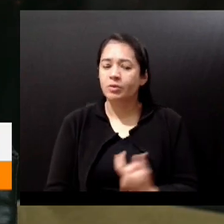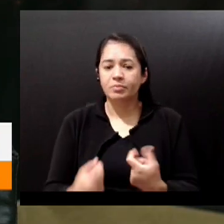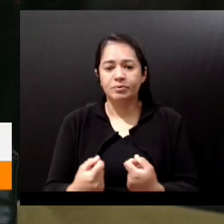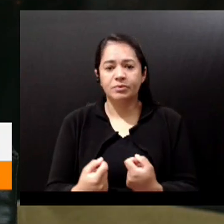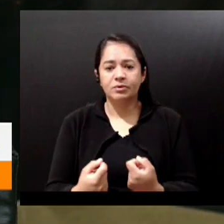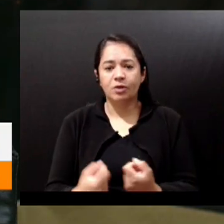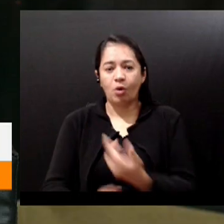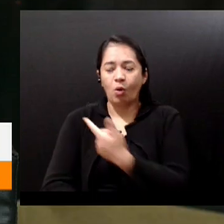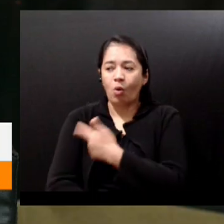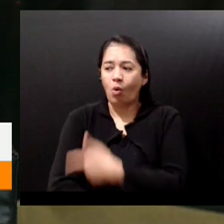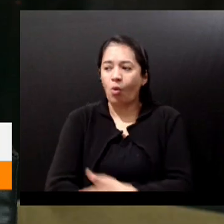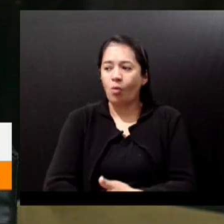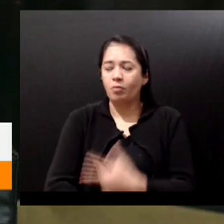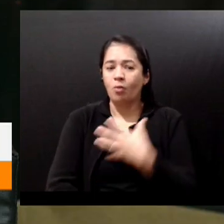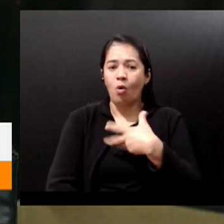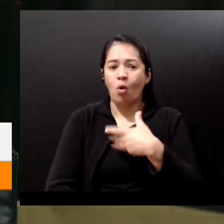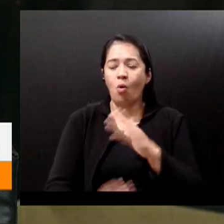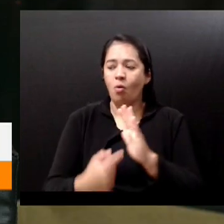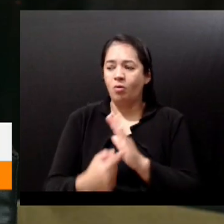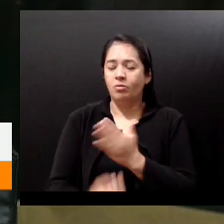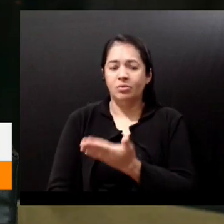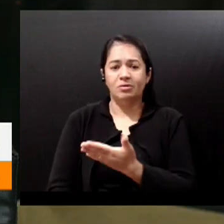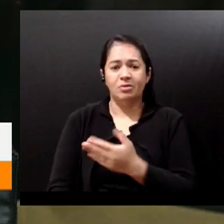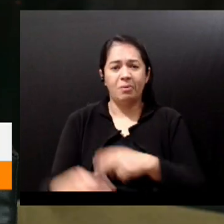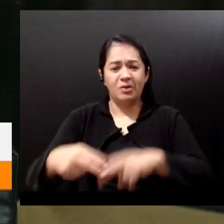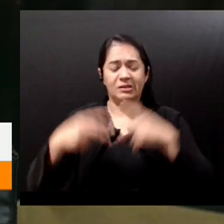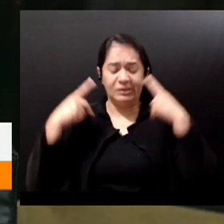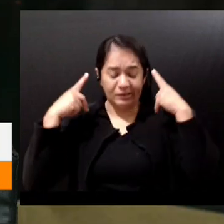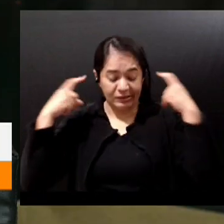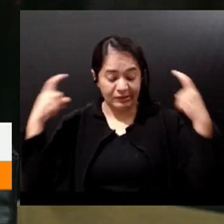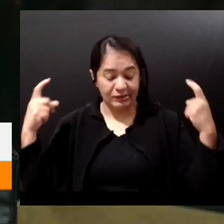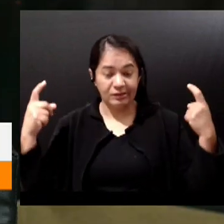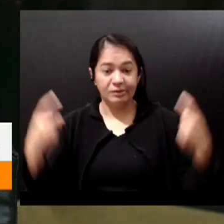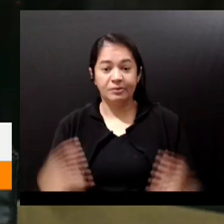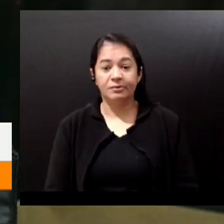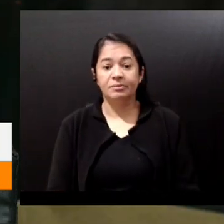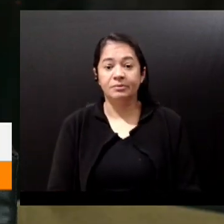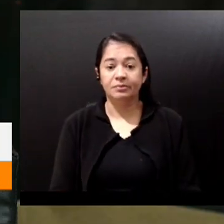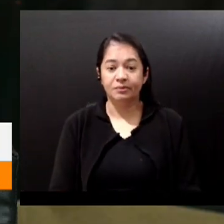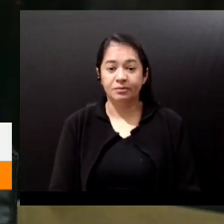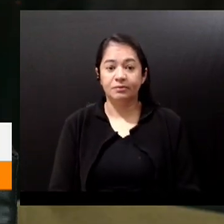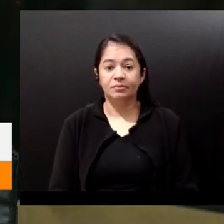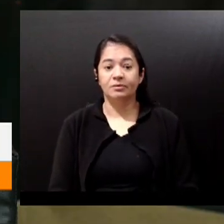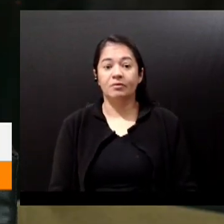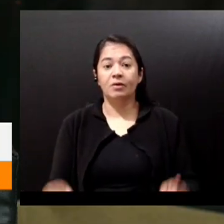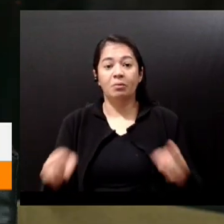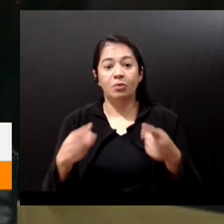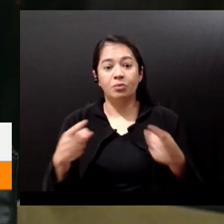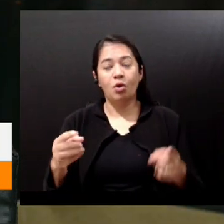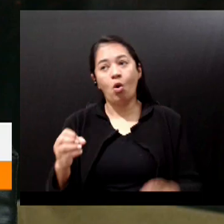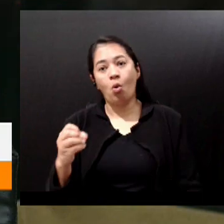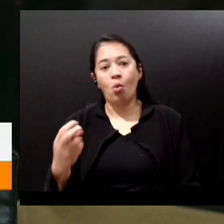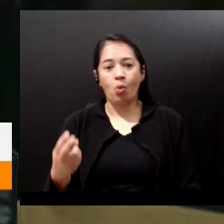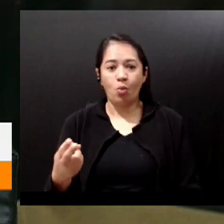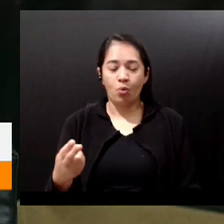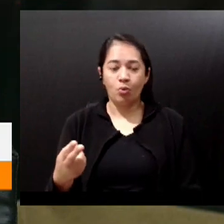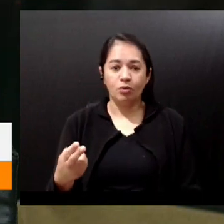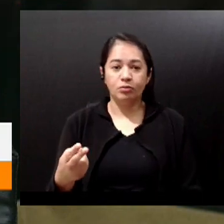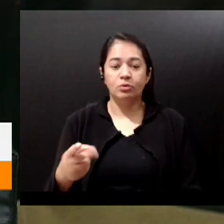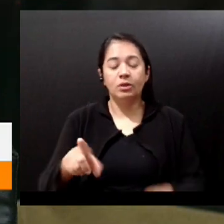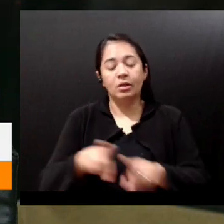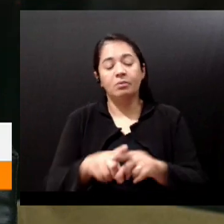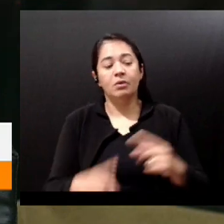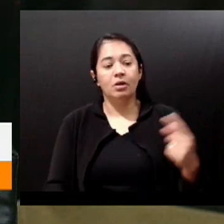mediante esses ruídos causados por músicas, ou então ao isolamento de um colega que se